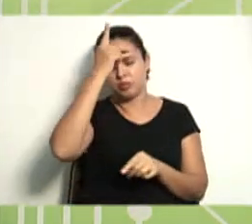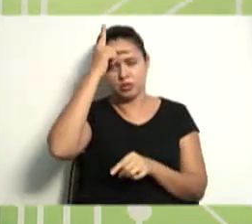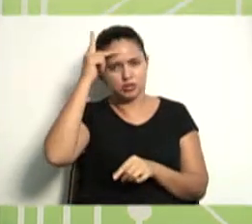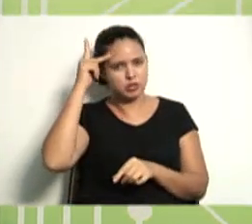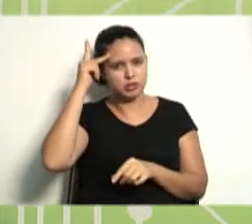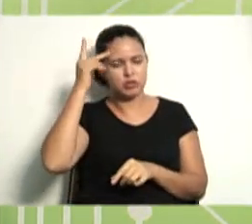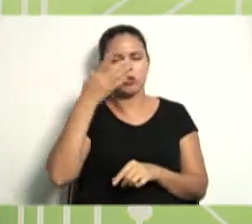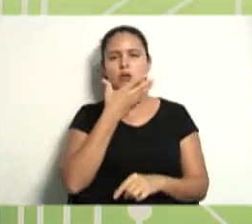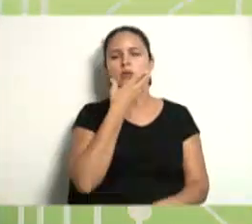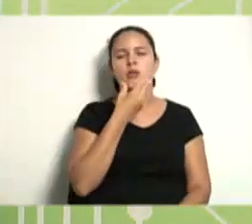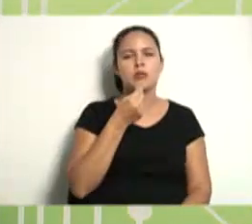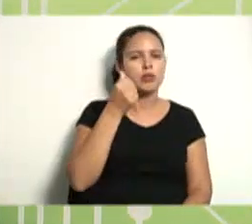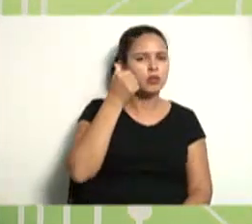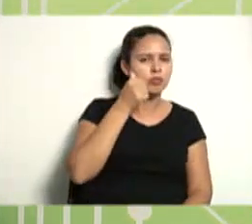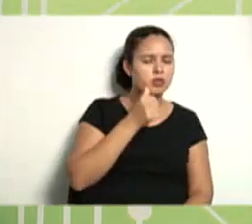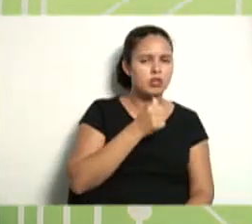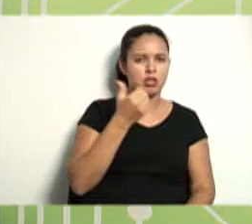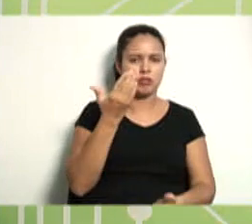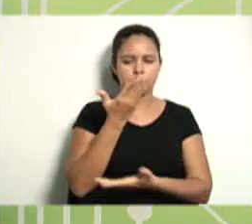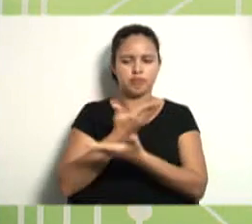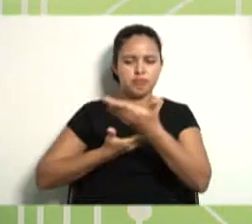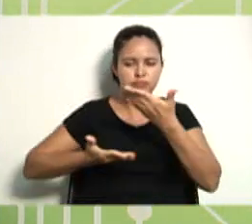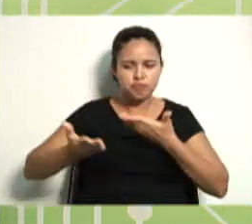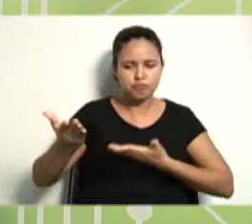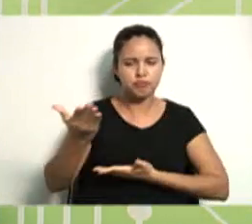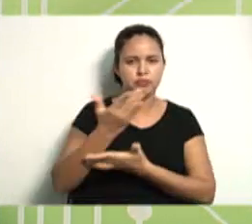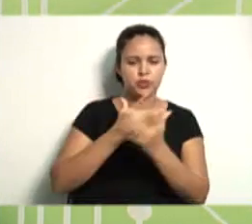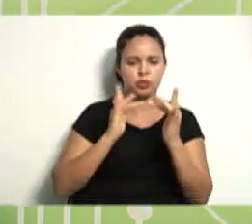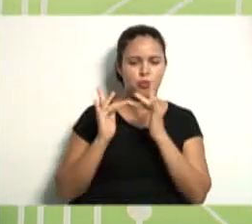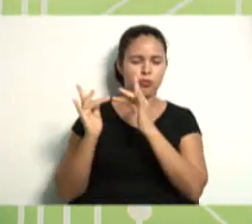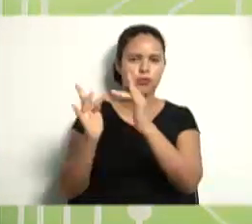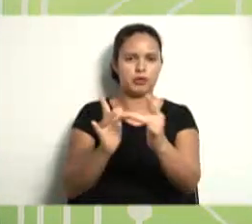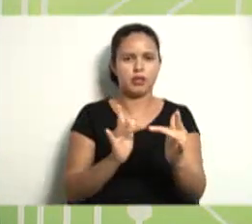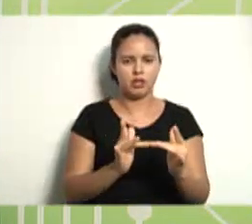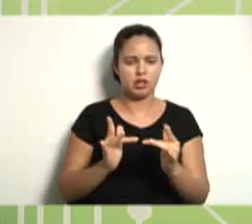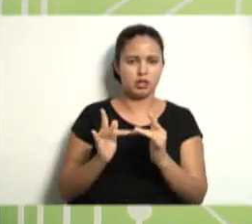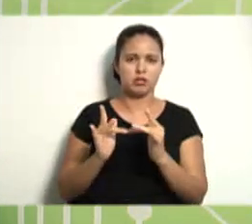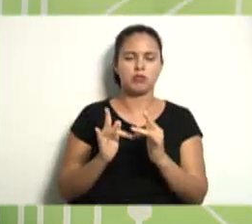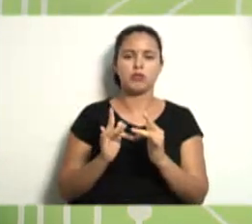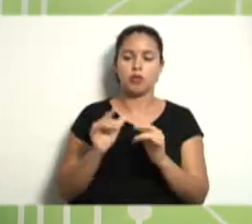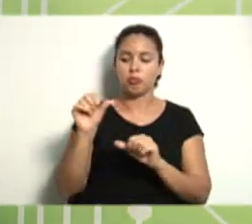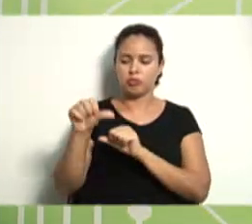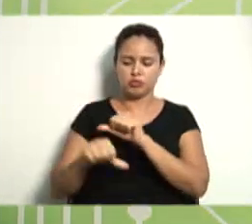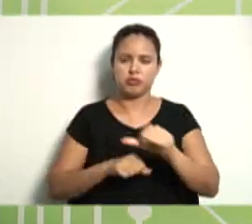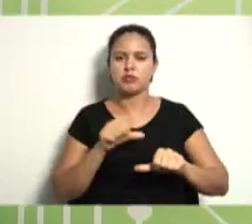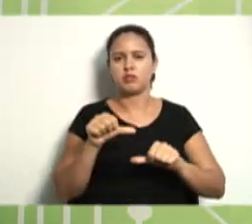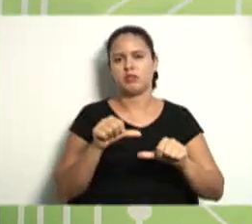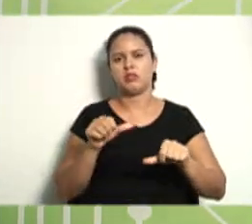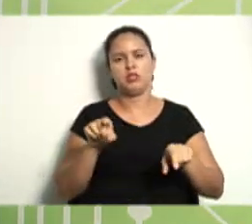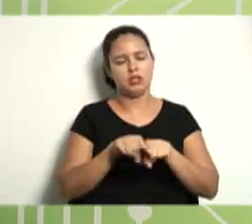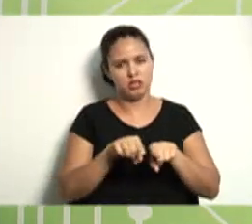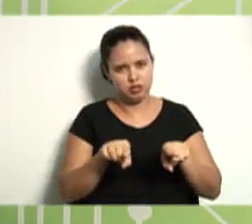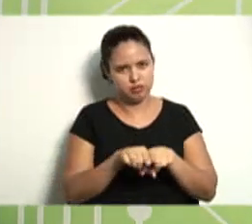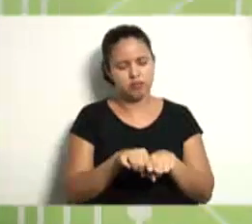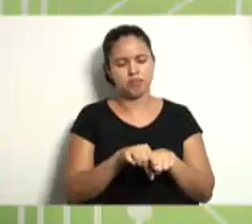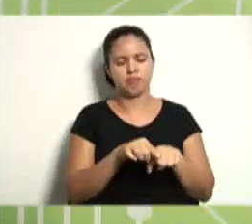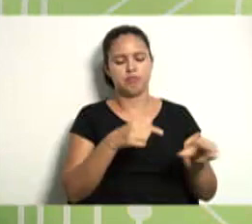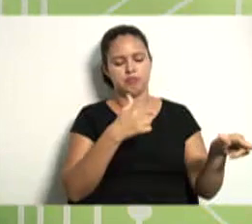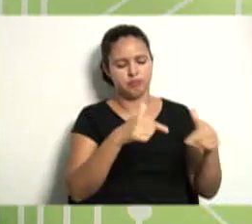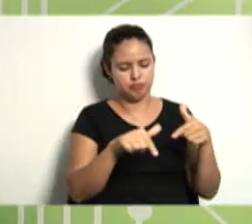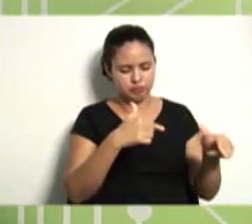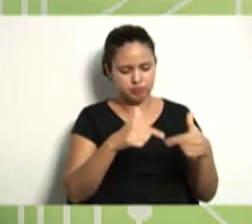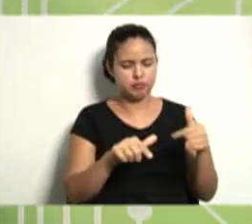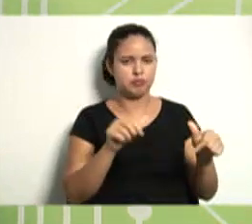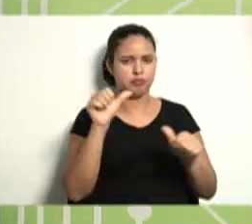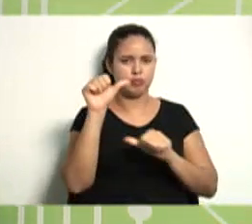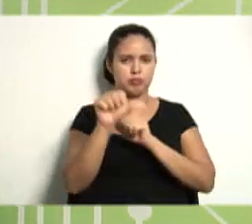nos relacionamos uns com os outros. Então, se essa relação muda a ideia de trabalho, mas